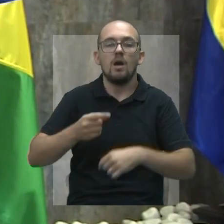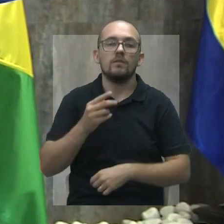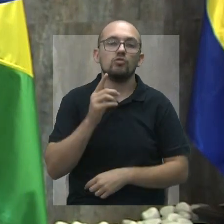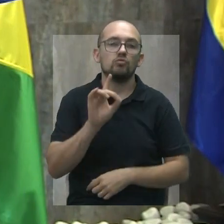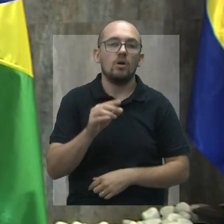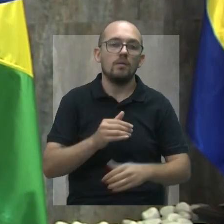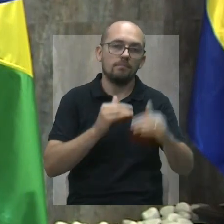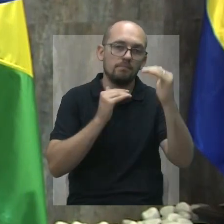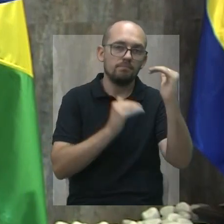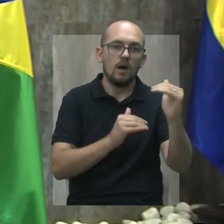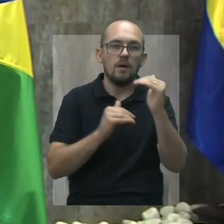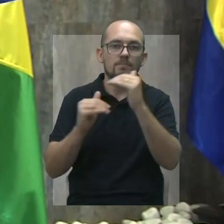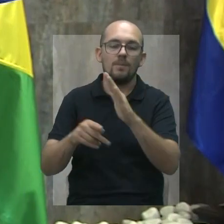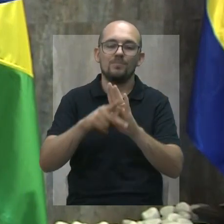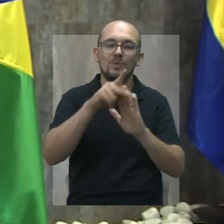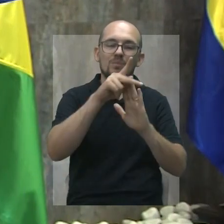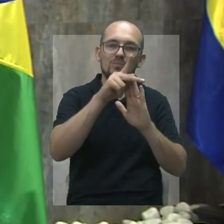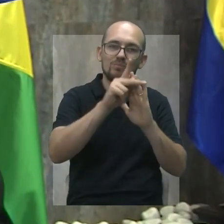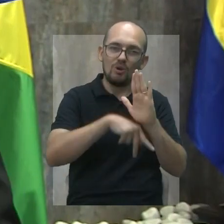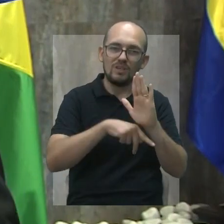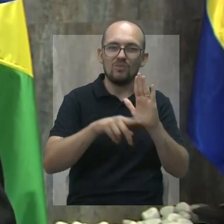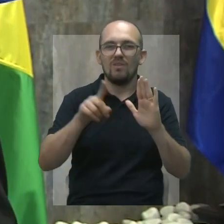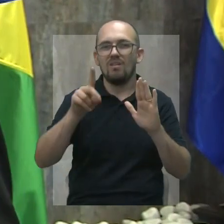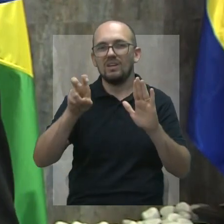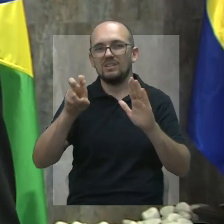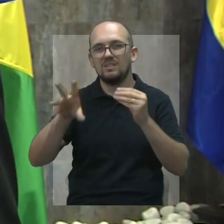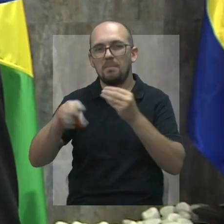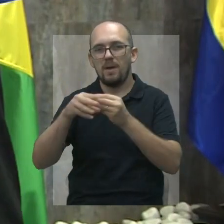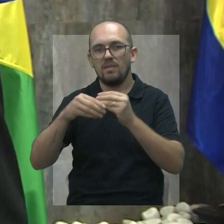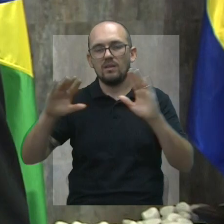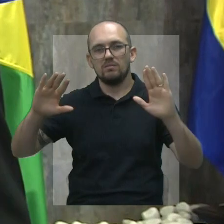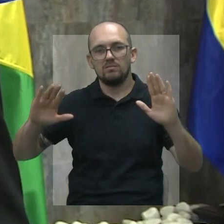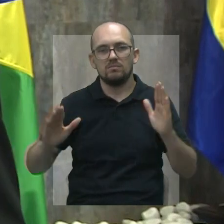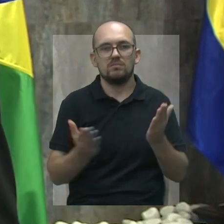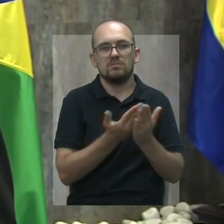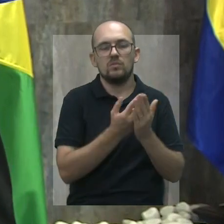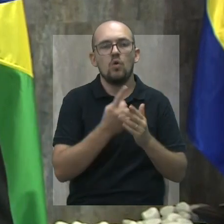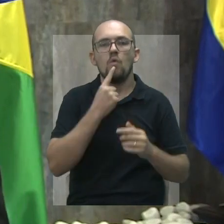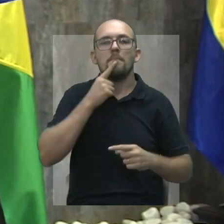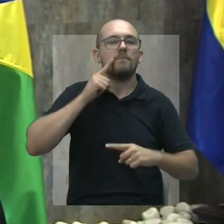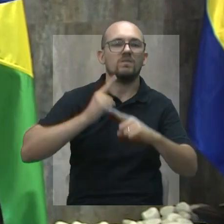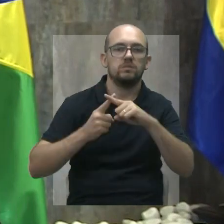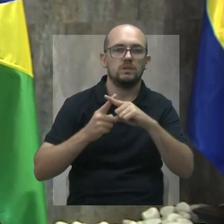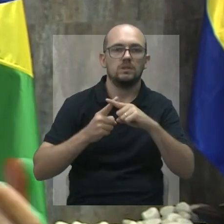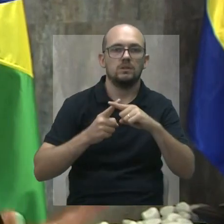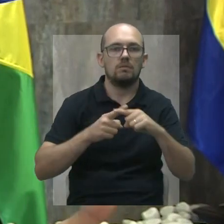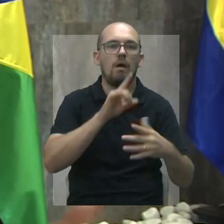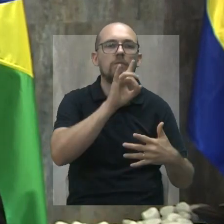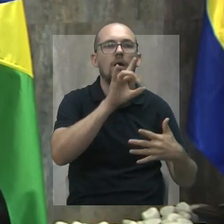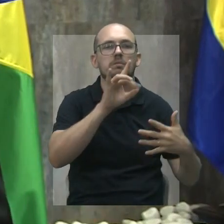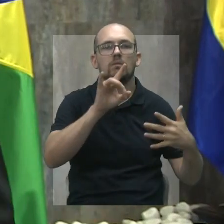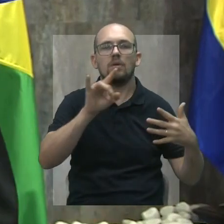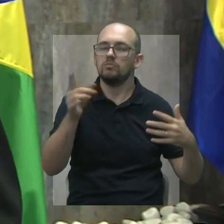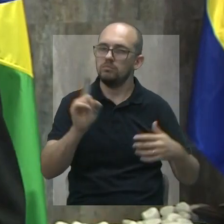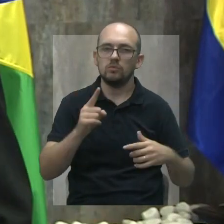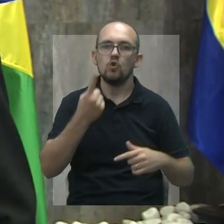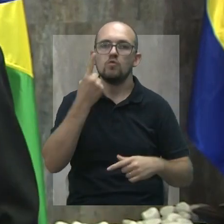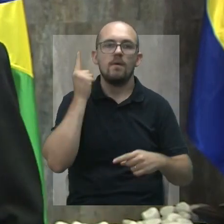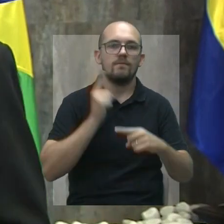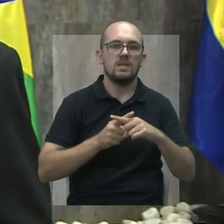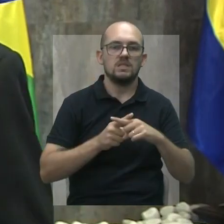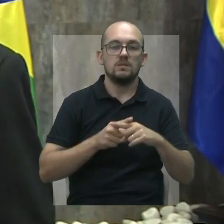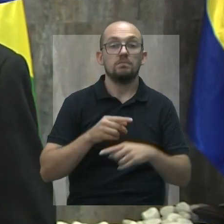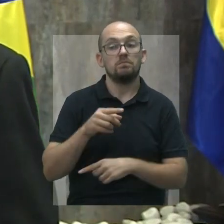do projeto quanto das 15 emendas. Ela é discutida apenas uma única vez e isso vai acontecer. Os vereadores vão ter a